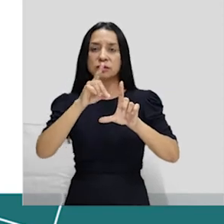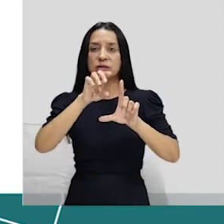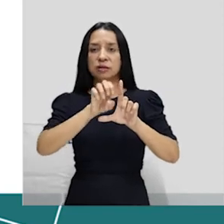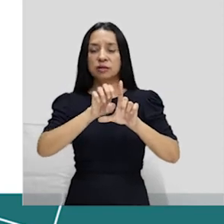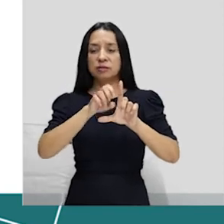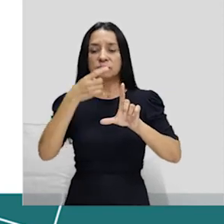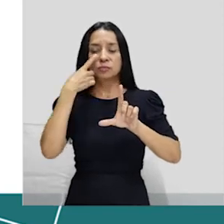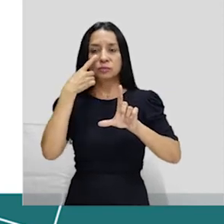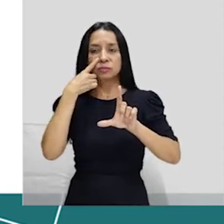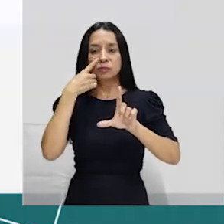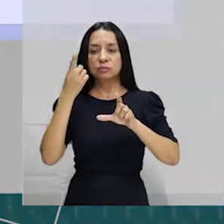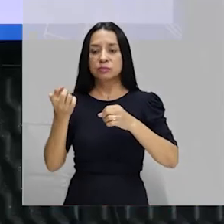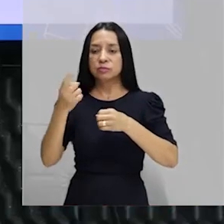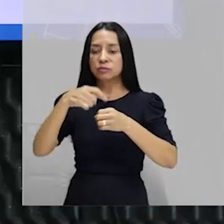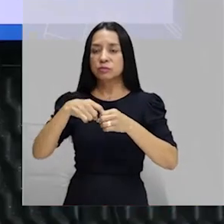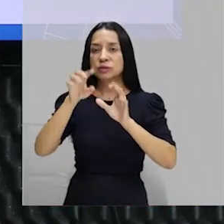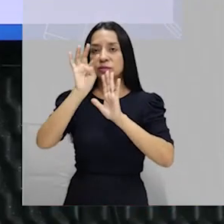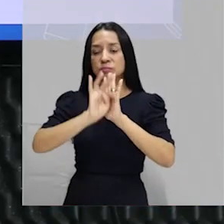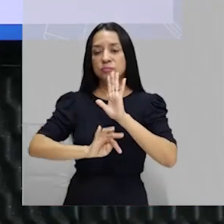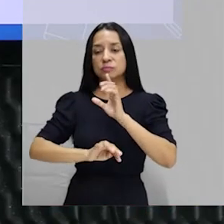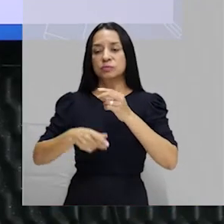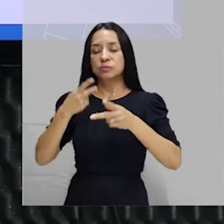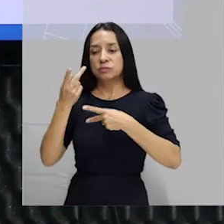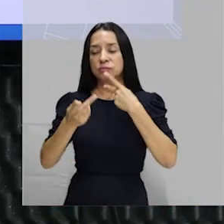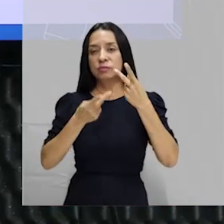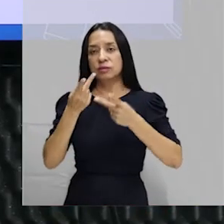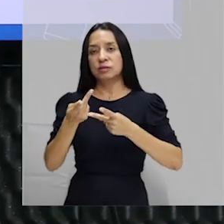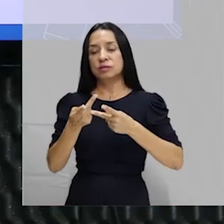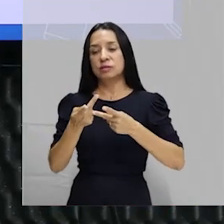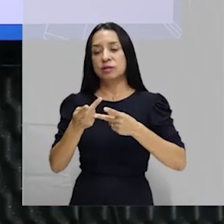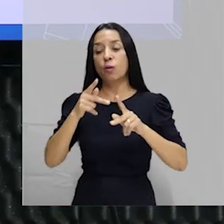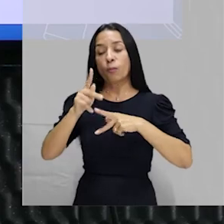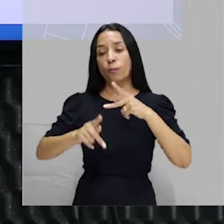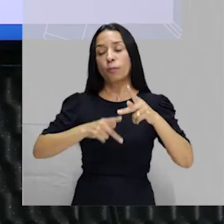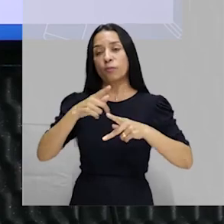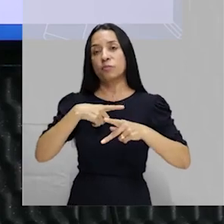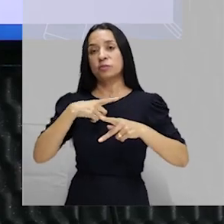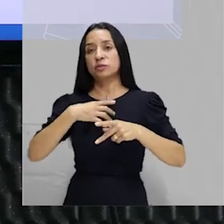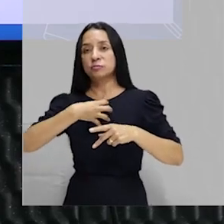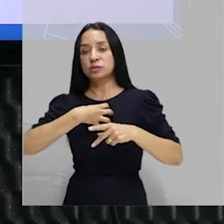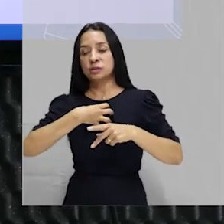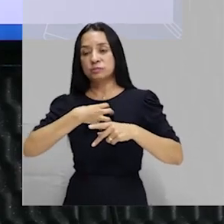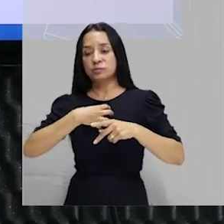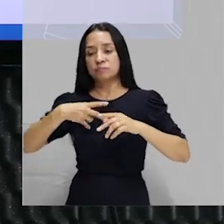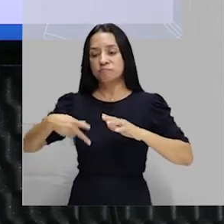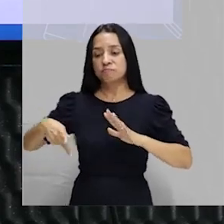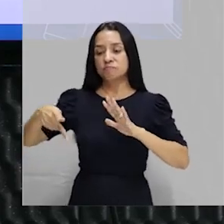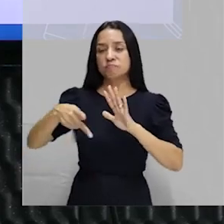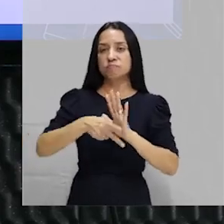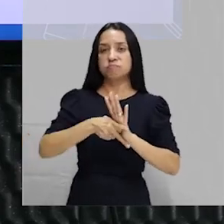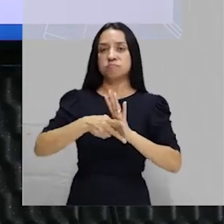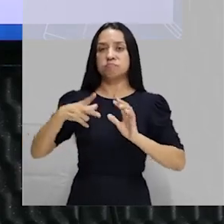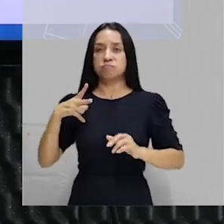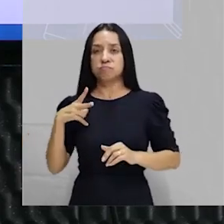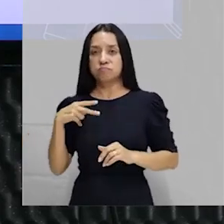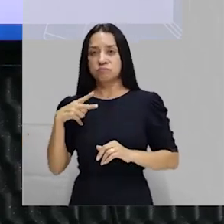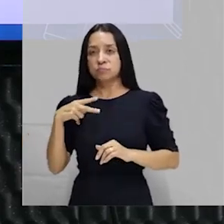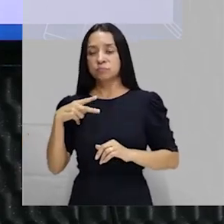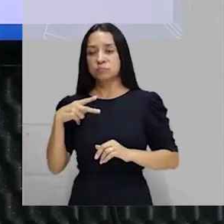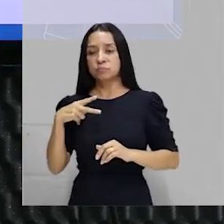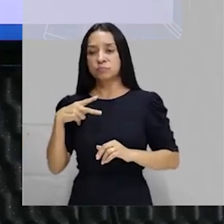o Estado, galera, tá certo? Letra C. Belezinha? Relembrou? Muito fácil, né?